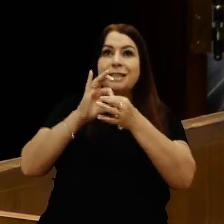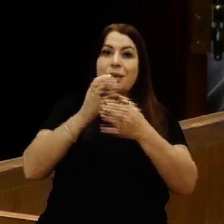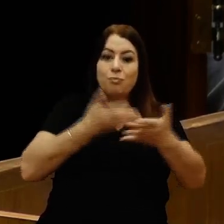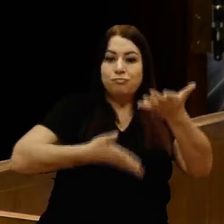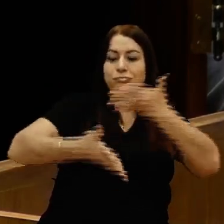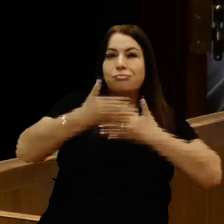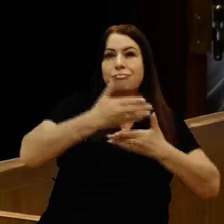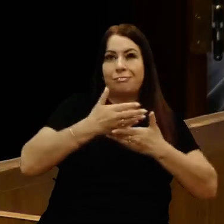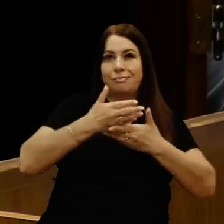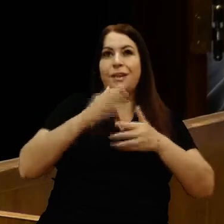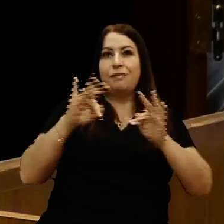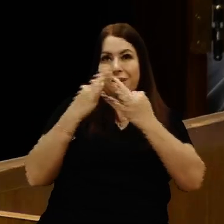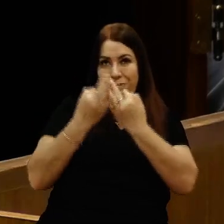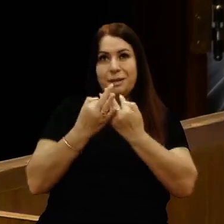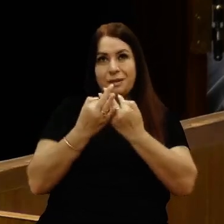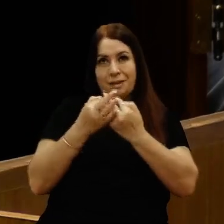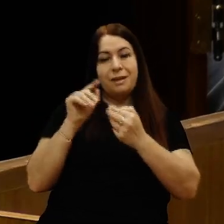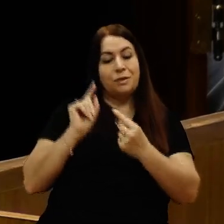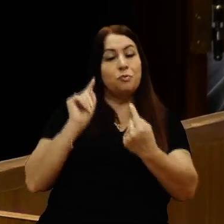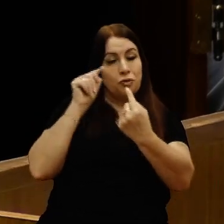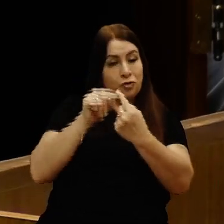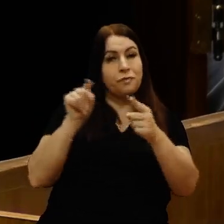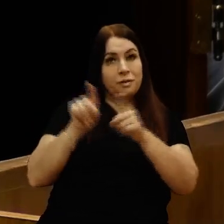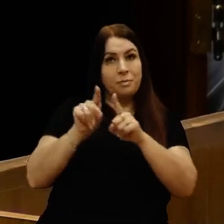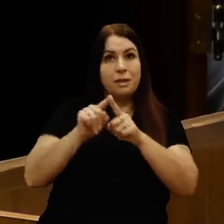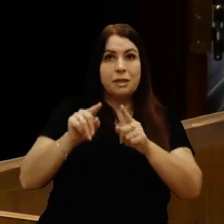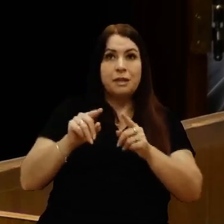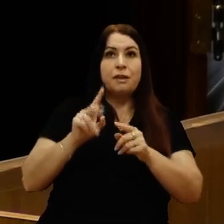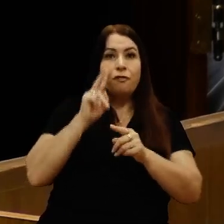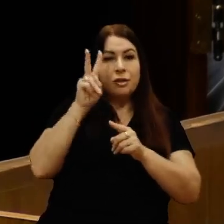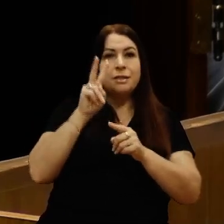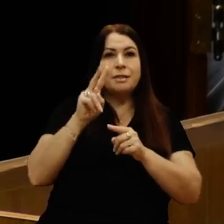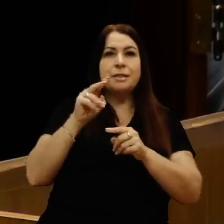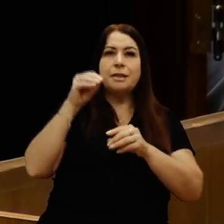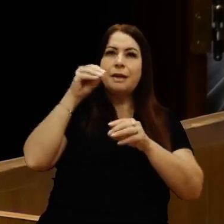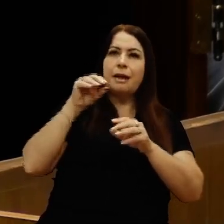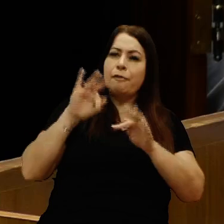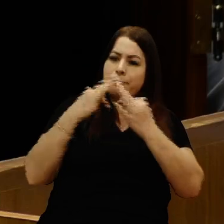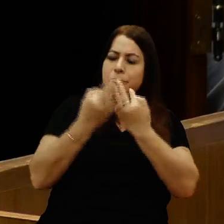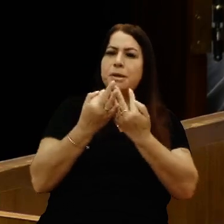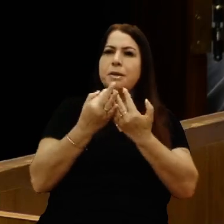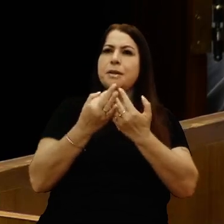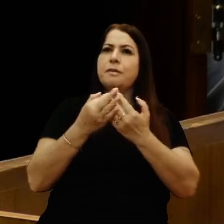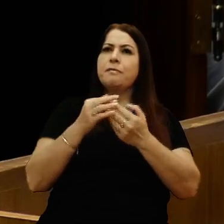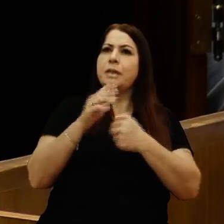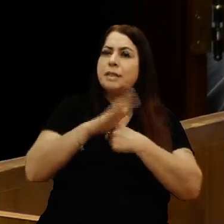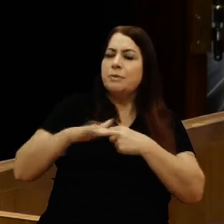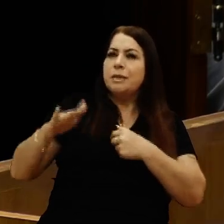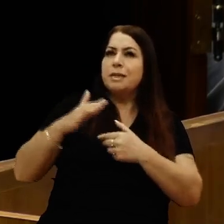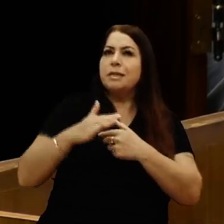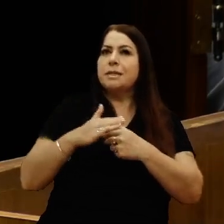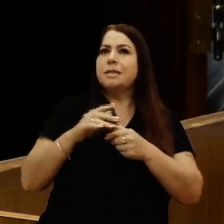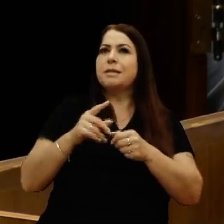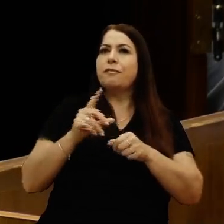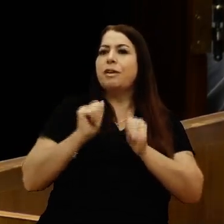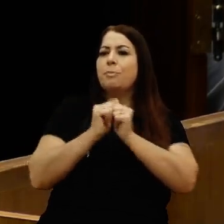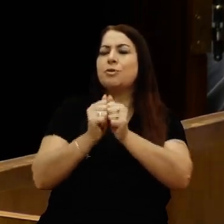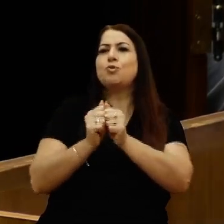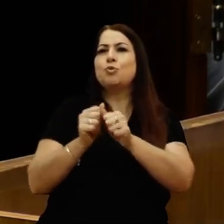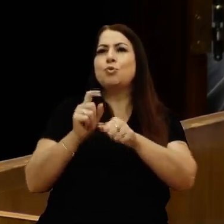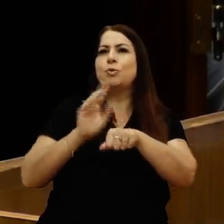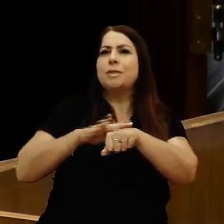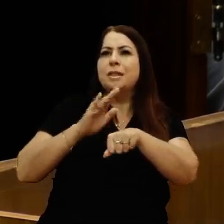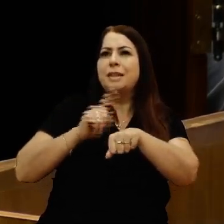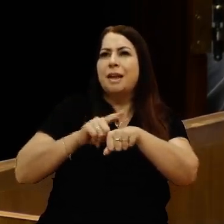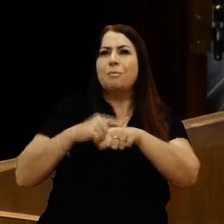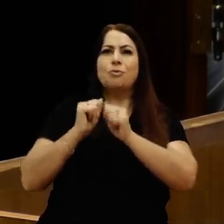E esse é um objetivo que o Clube de Aventureiros tem, que é também de fortalecer os laços familiares, fazer com que a criança ela passe tempo com a família, ela se desenvolva